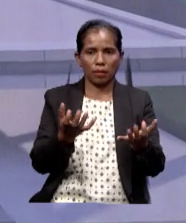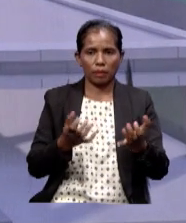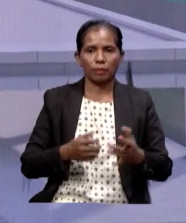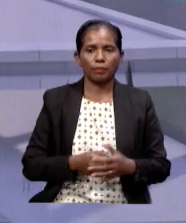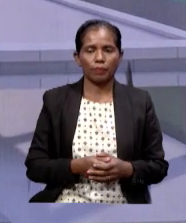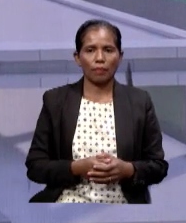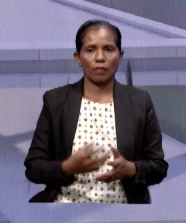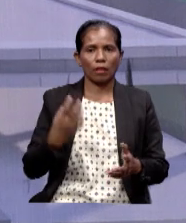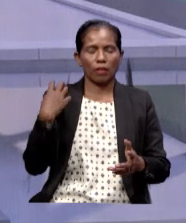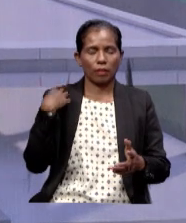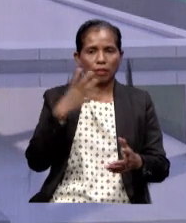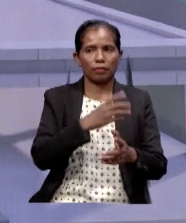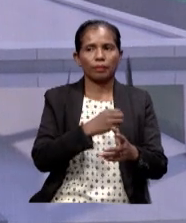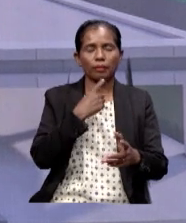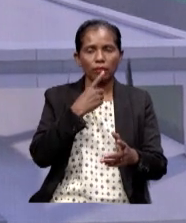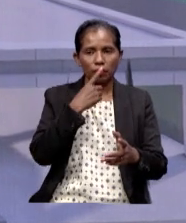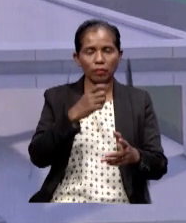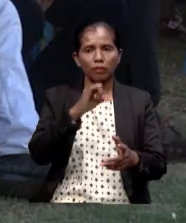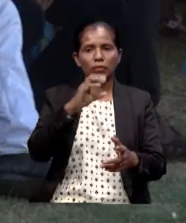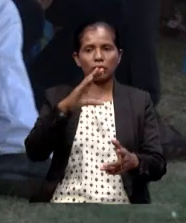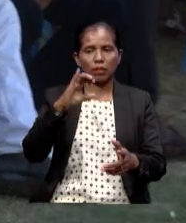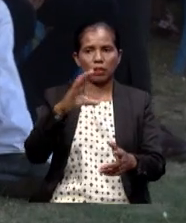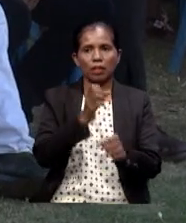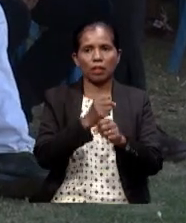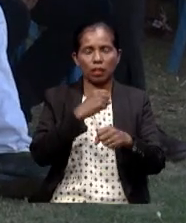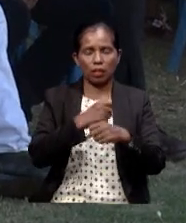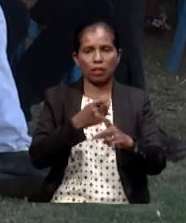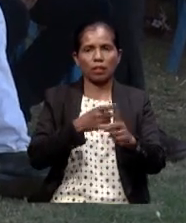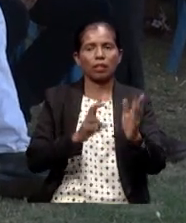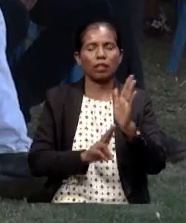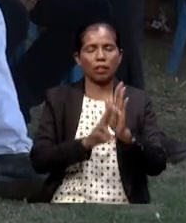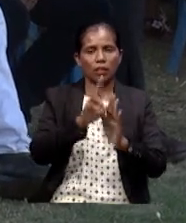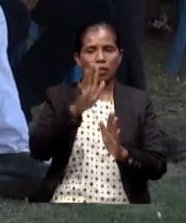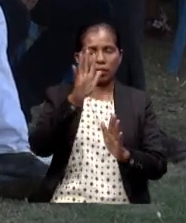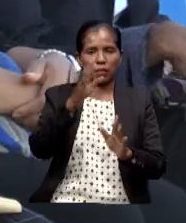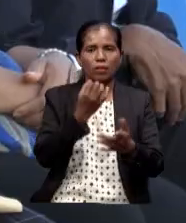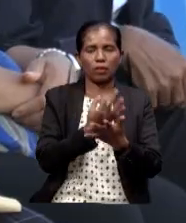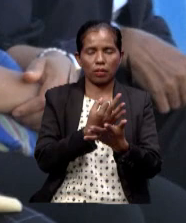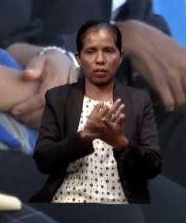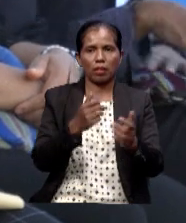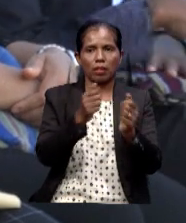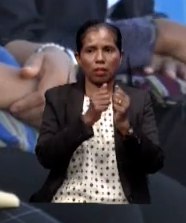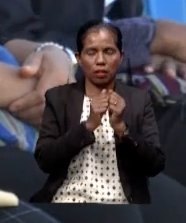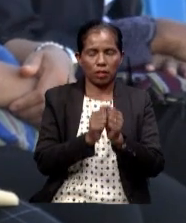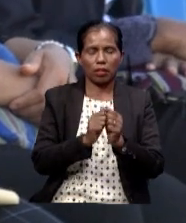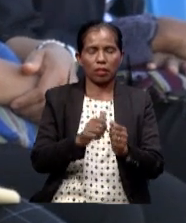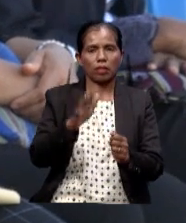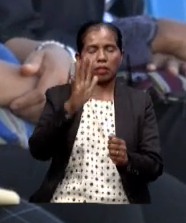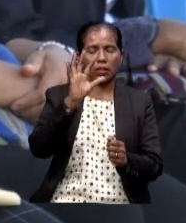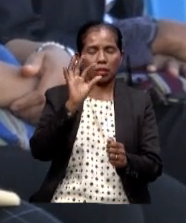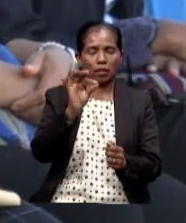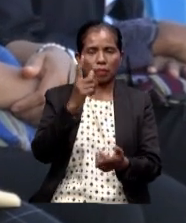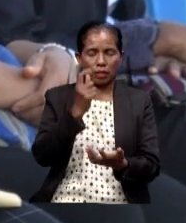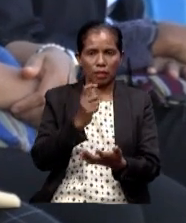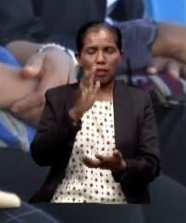Construção edifício hospital pediatria no ICU se constrói ho andar lima, ho orçamento ha mutu to consideration e ha medida